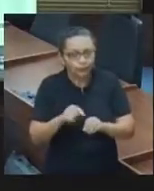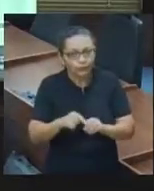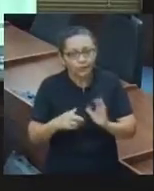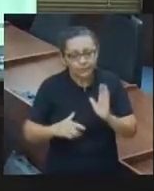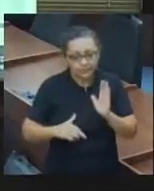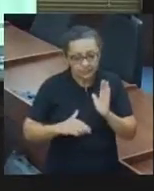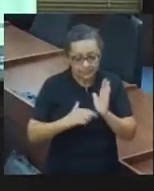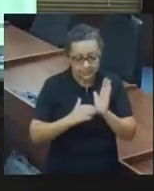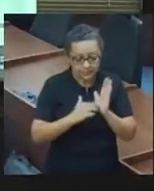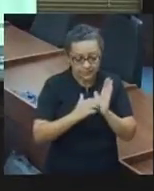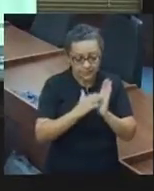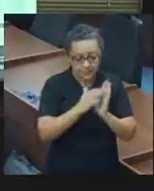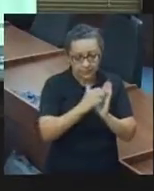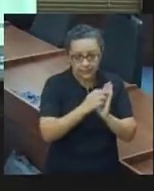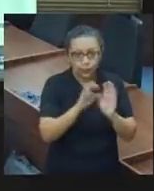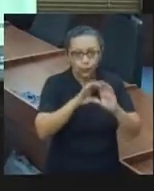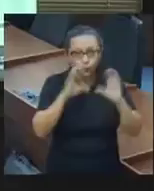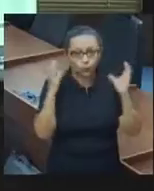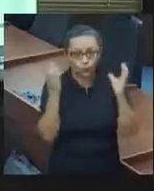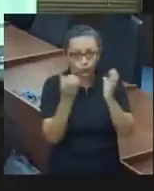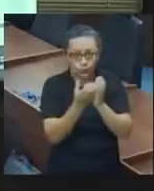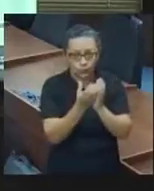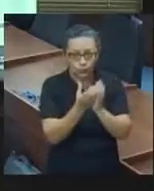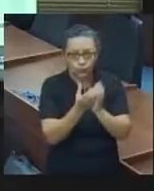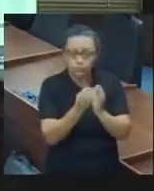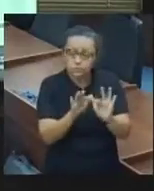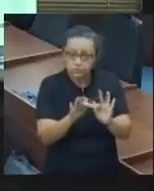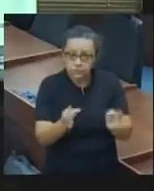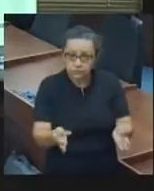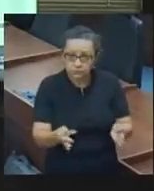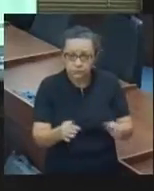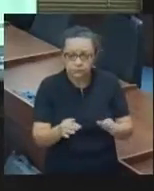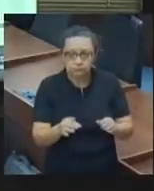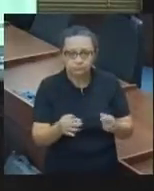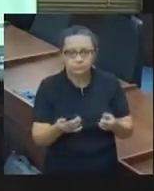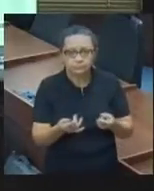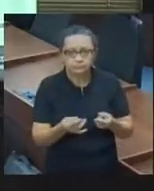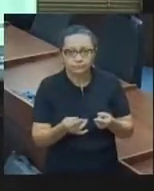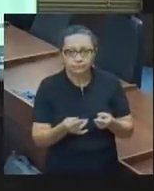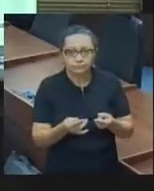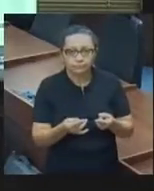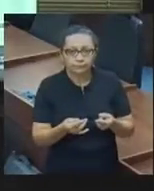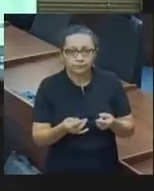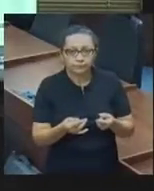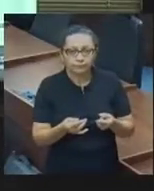condomínio é um condomínio simples né de